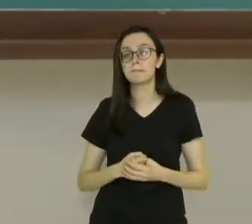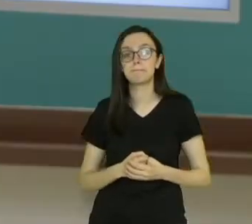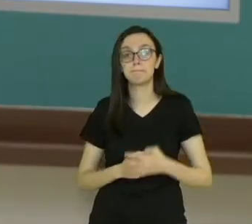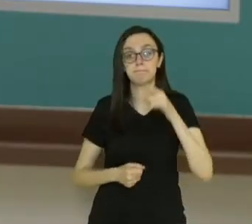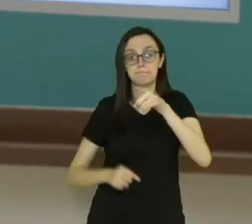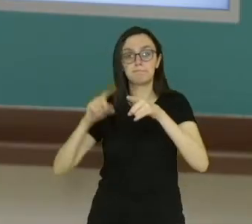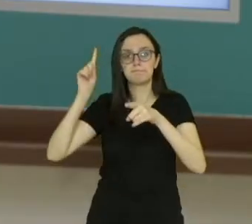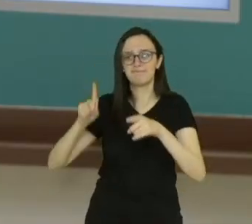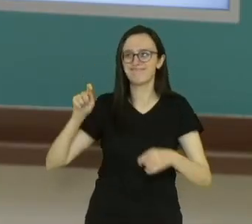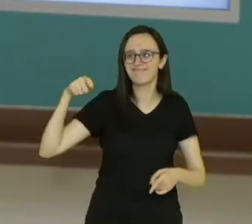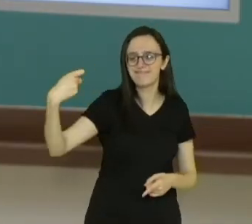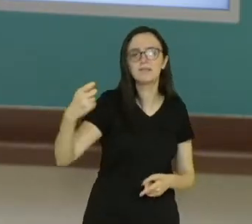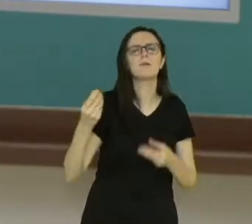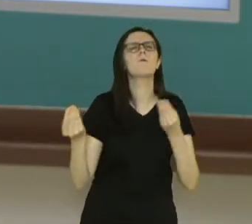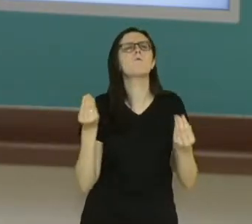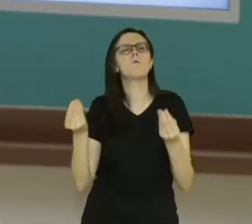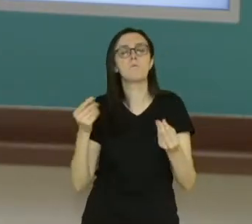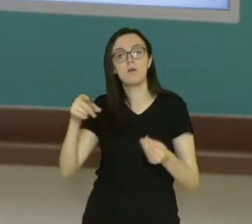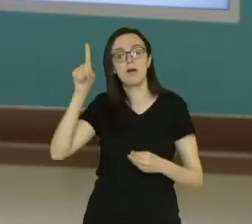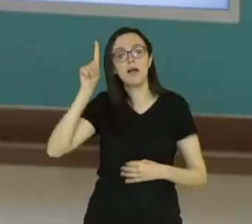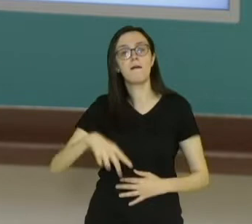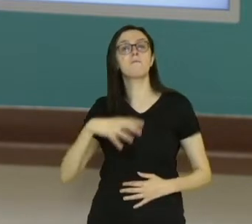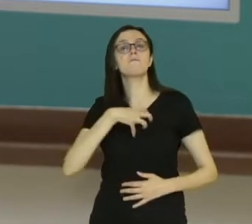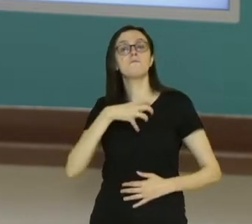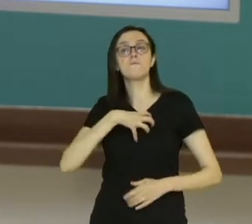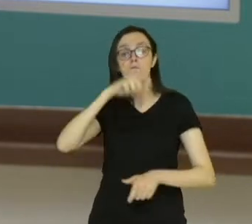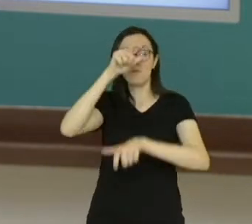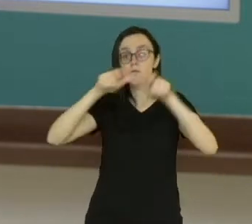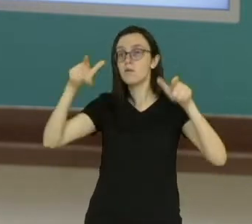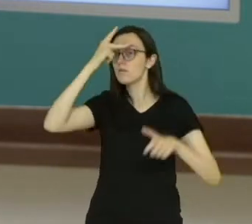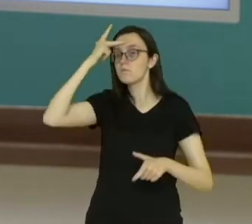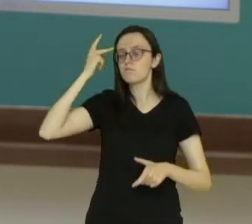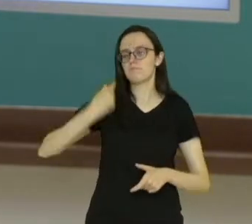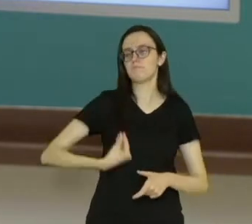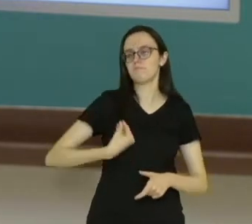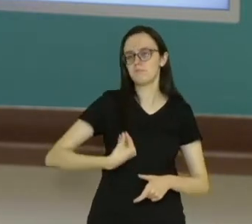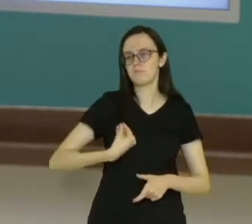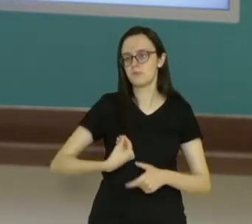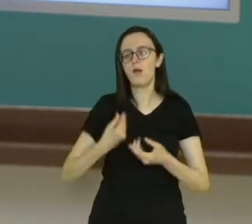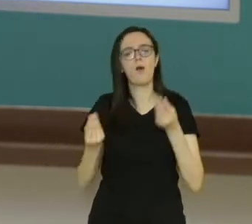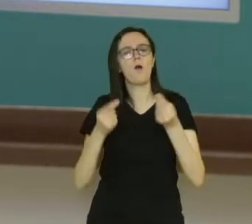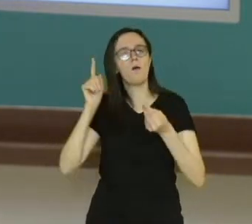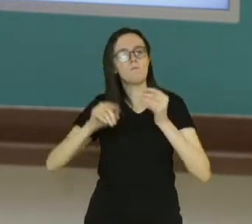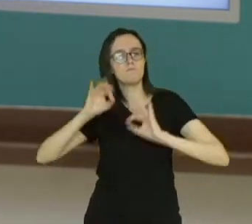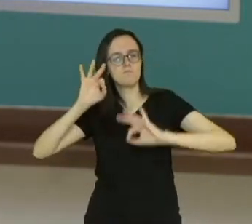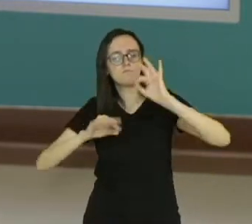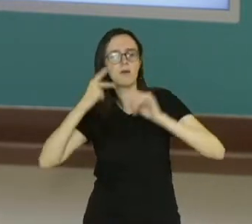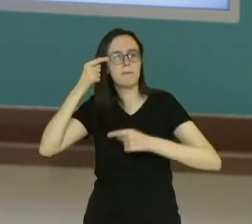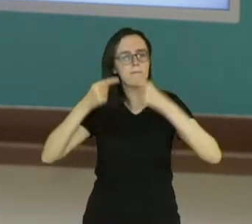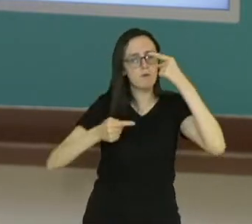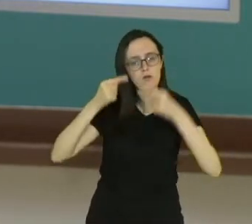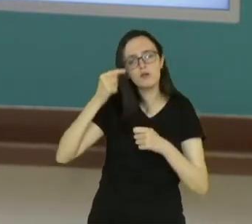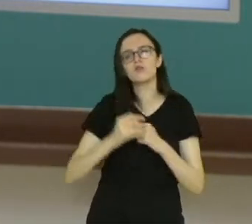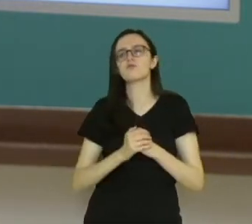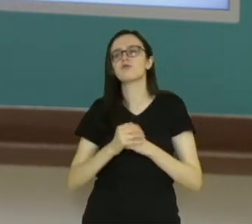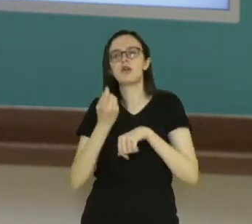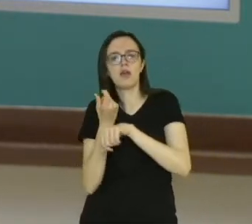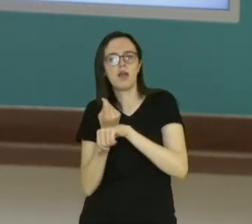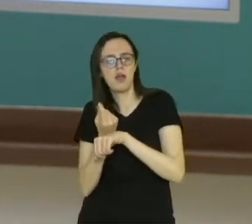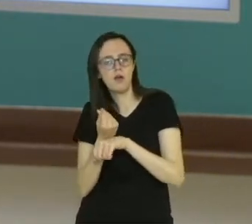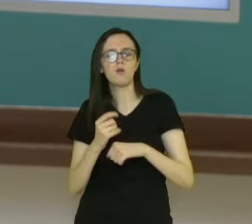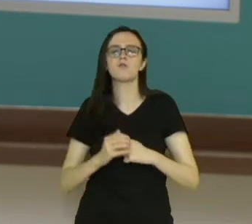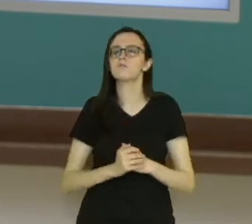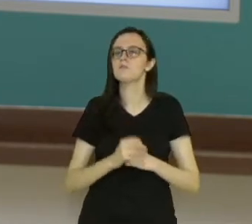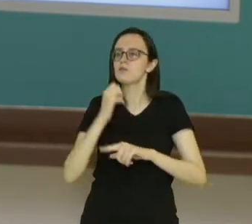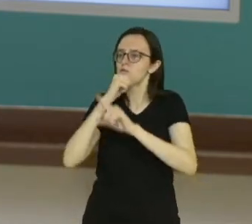o nome que era dado para o modo como as pessoas viviam, como era organizada a política, a economia,